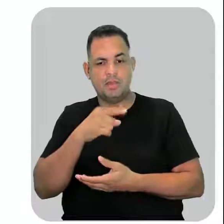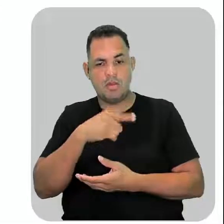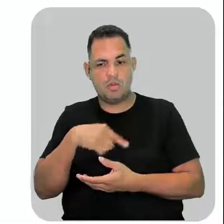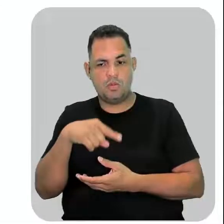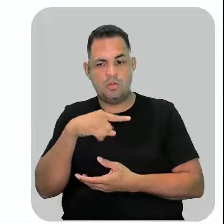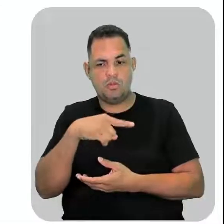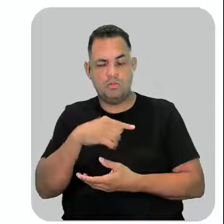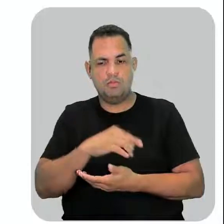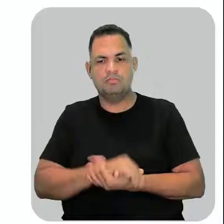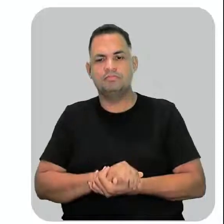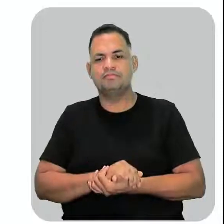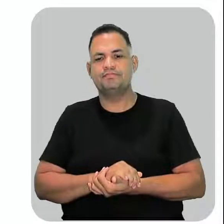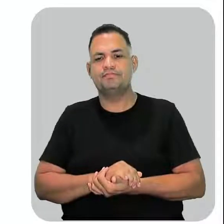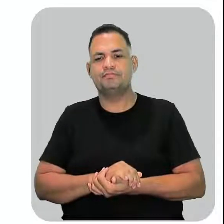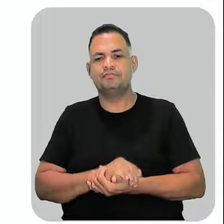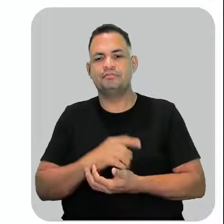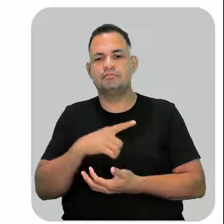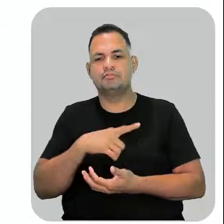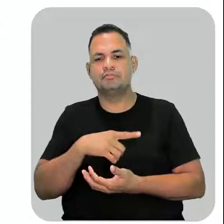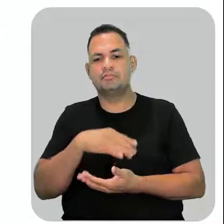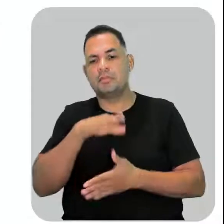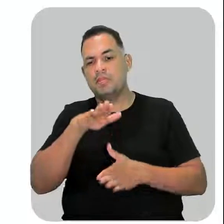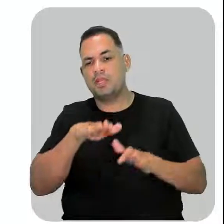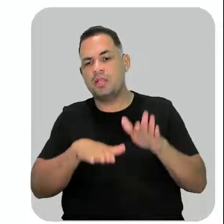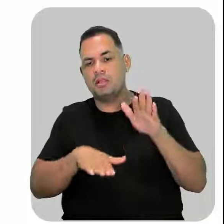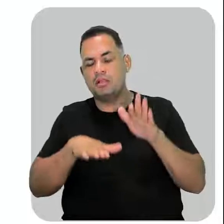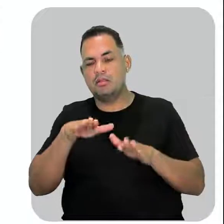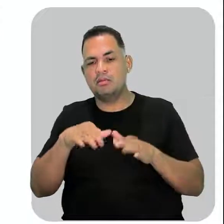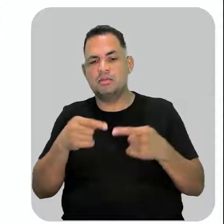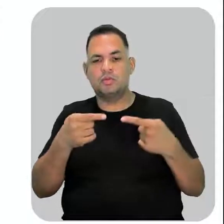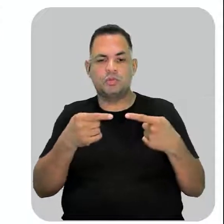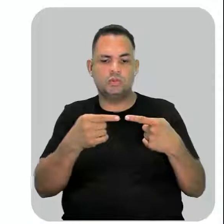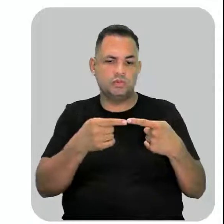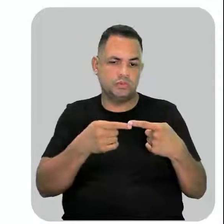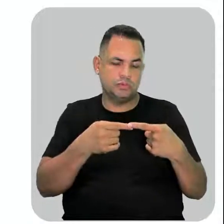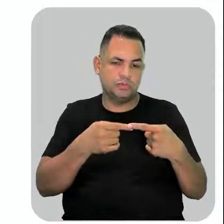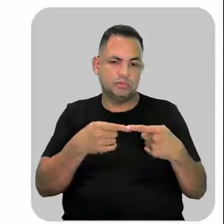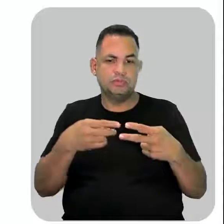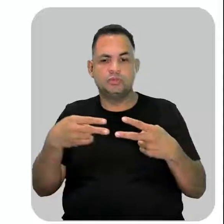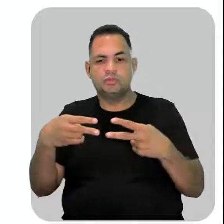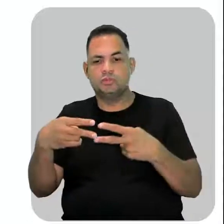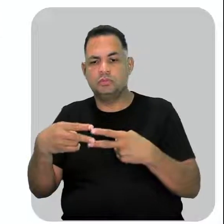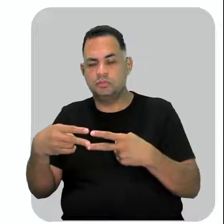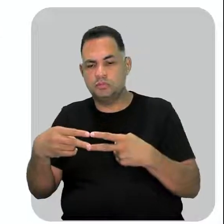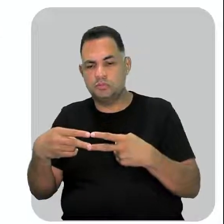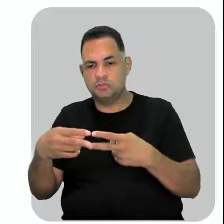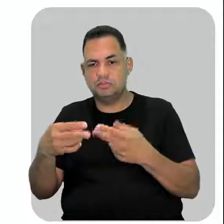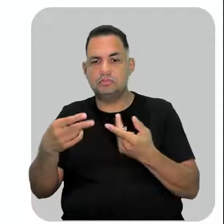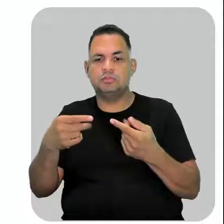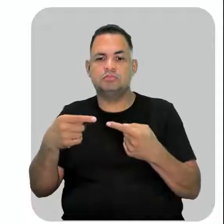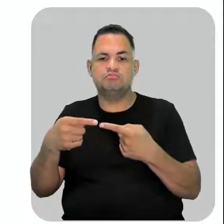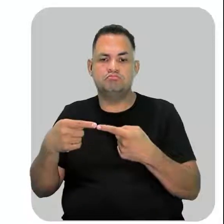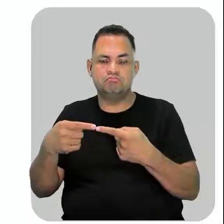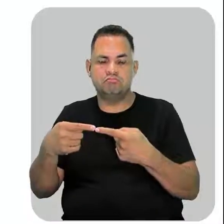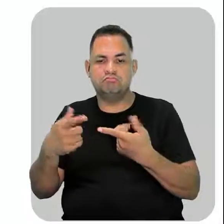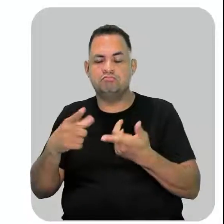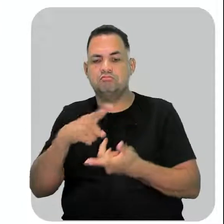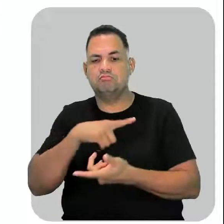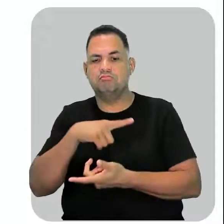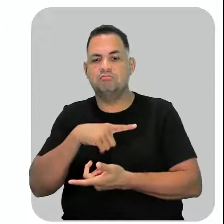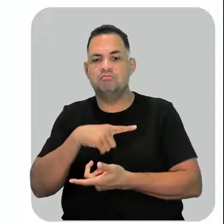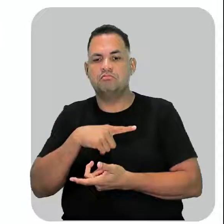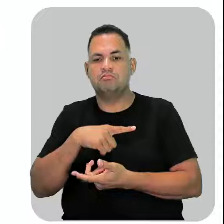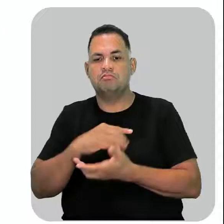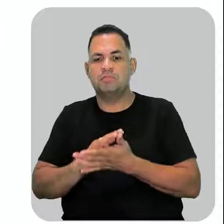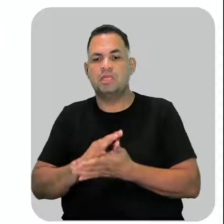aromático, tem a alternância da ligação dupla do anel, simples, dupla, simples, tem.